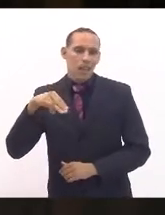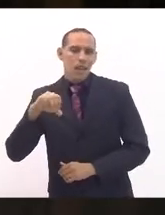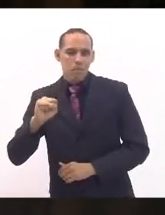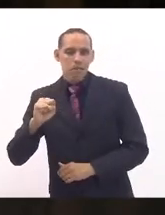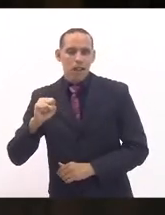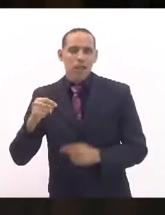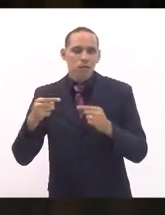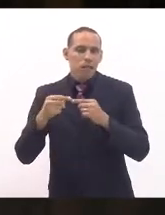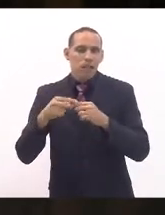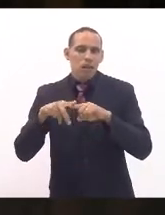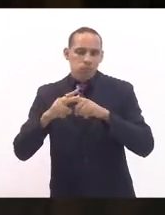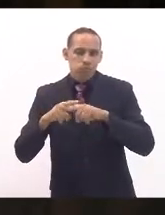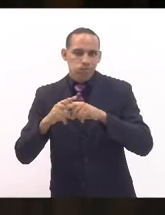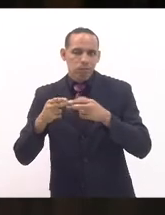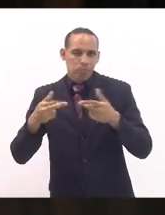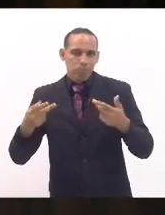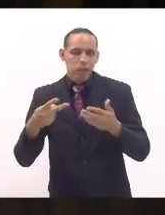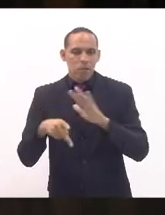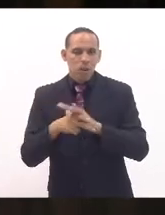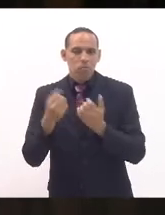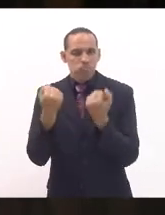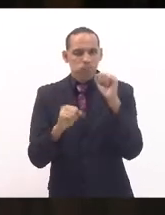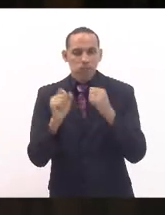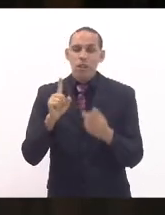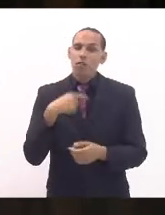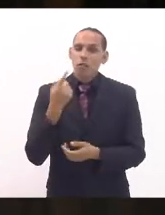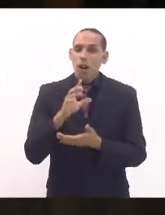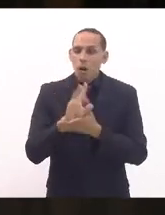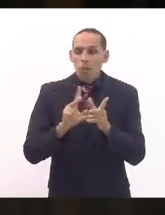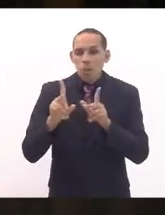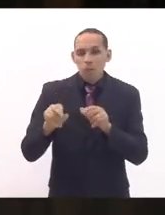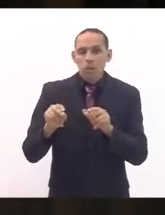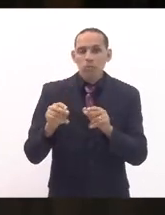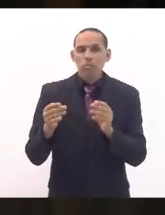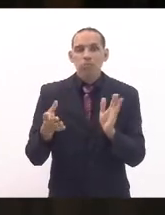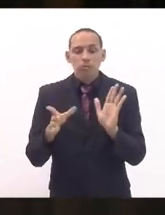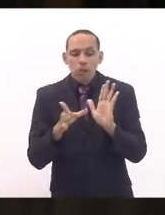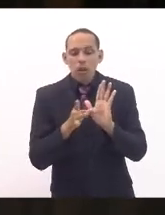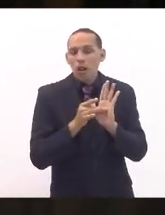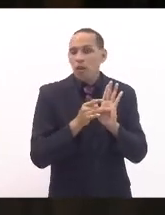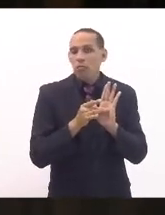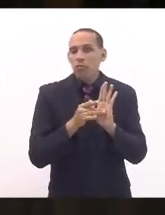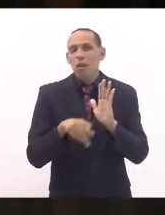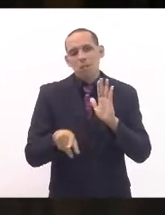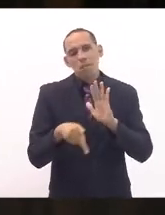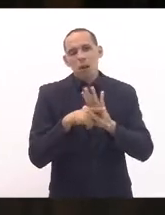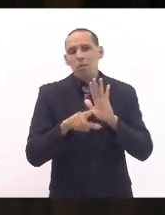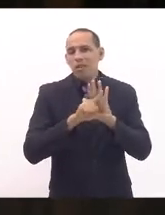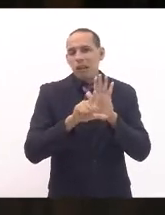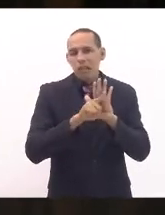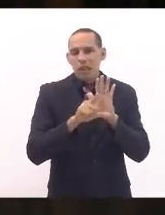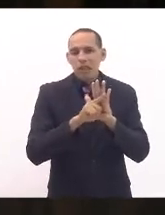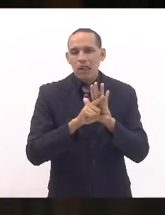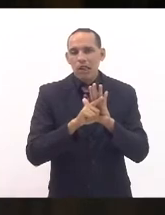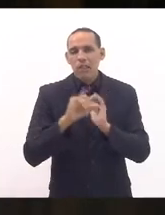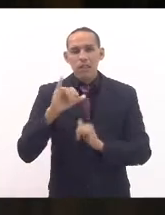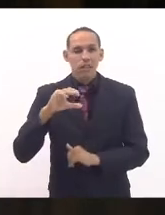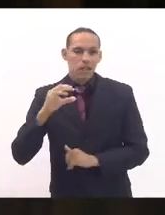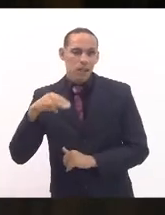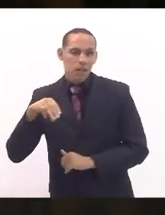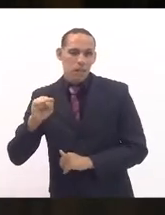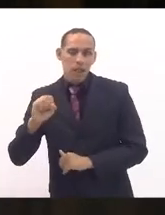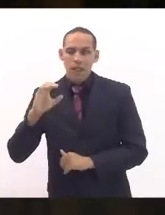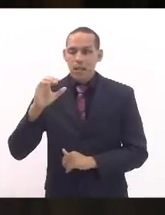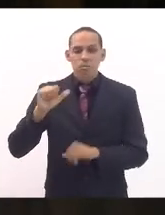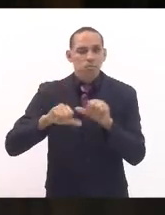absoluta. Então, a gente vai colar só um dispositivo de uma lei que zera... ICMS, para a termoelétrica mesmo nós temos.